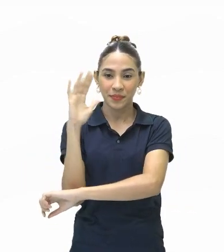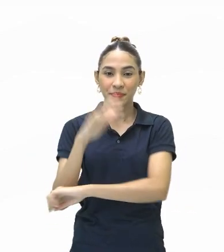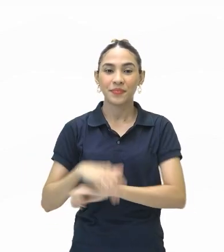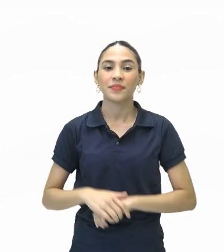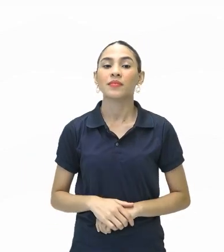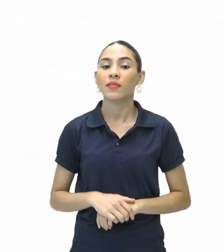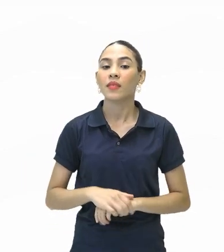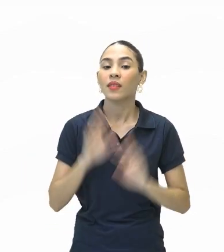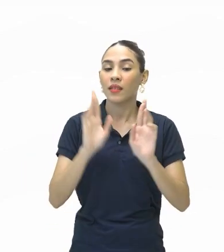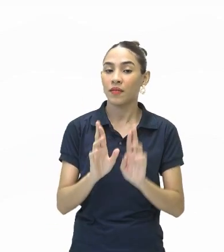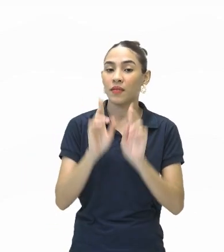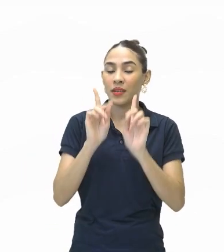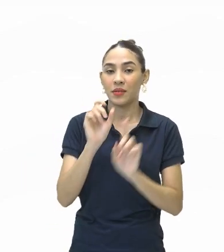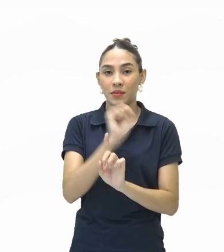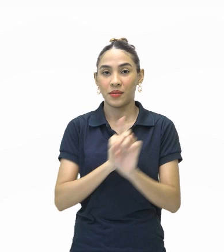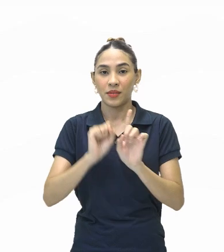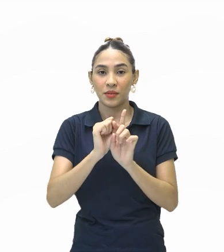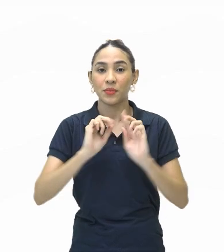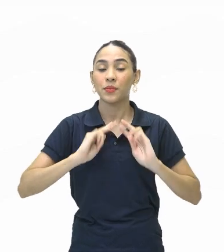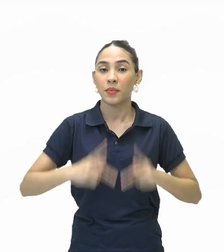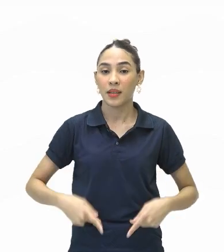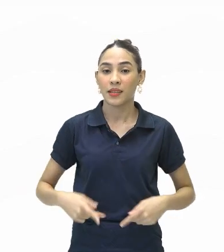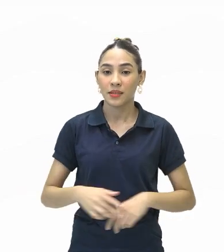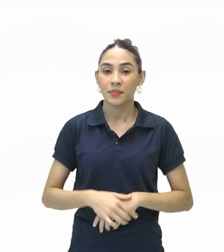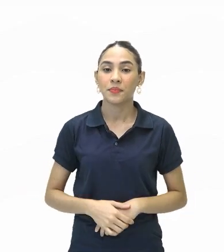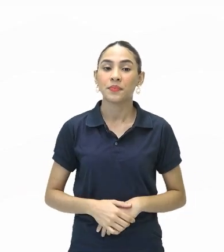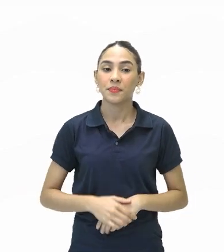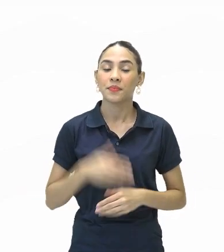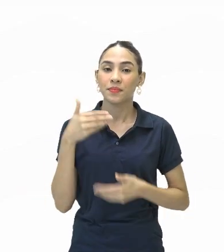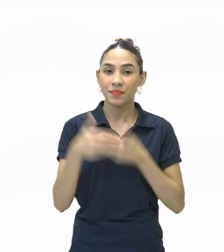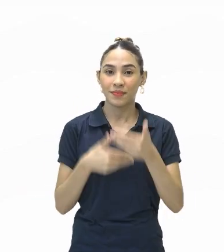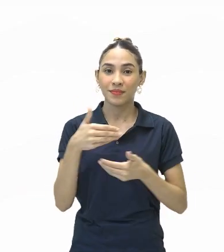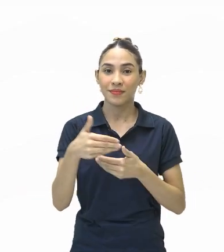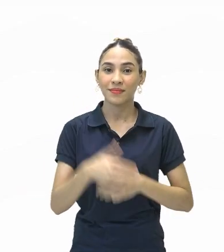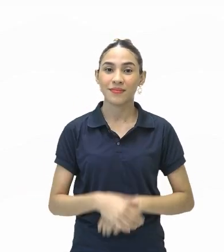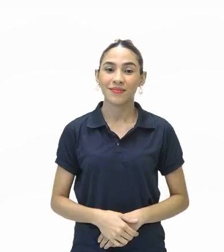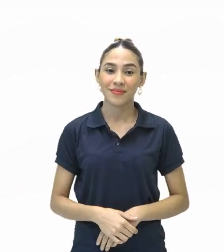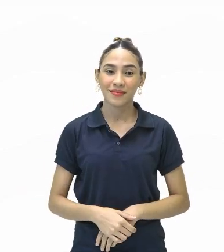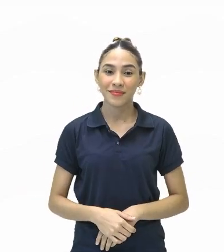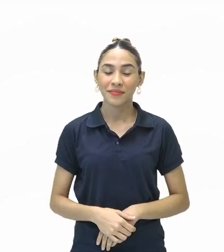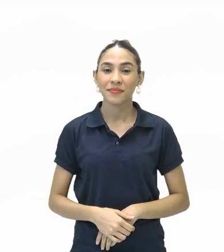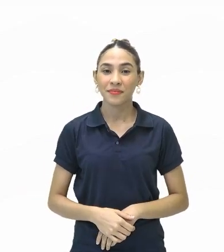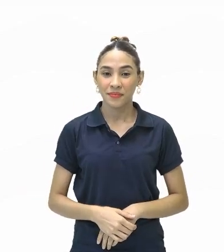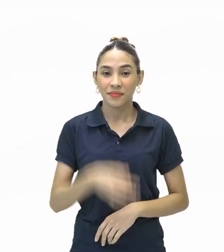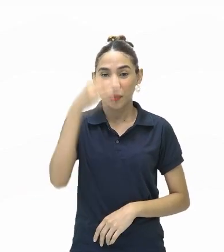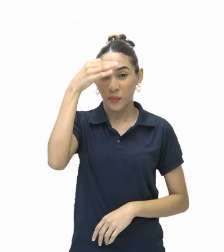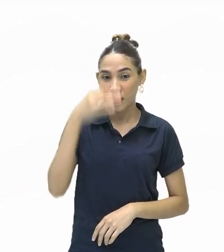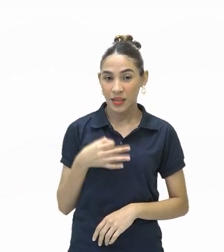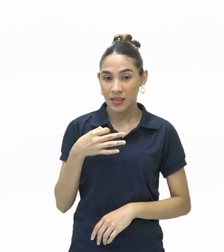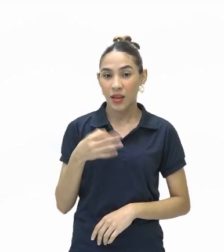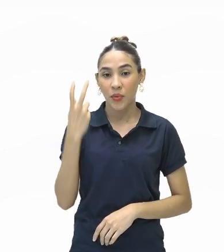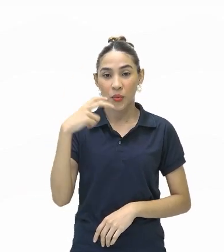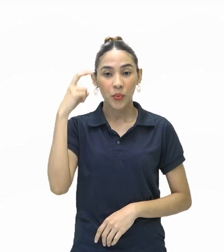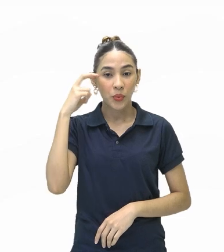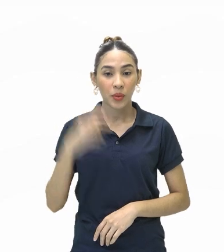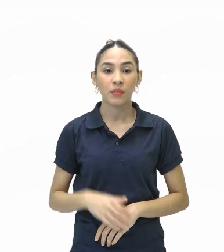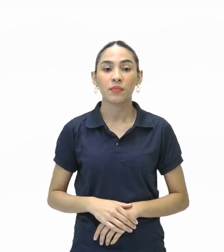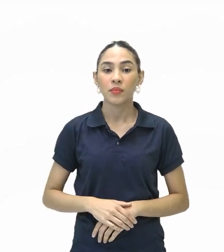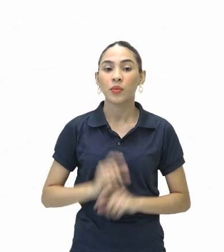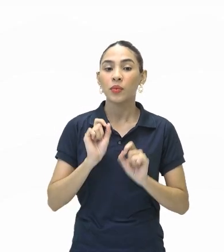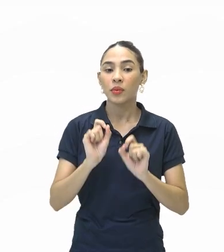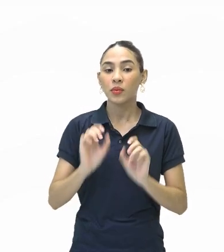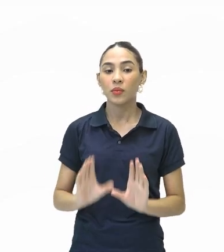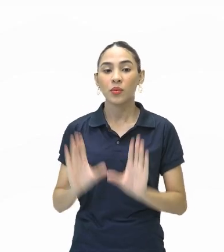natureza pelas diferentes sociedades humanas ao longo do tempo. Compreensão de cultura como